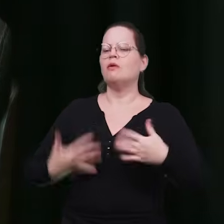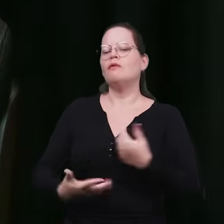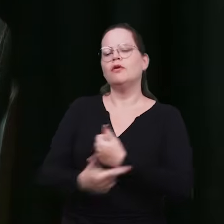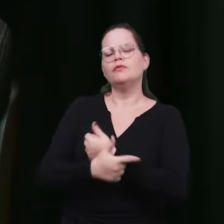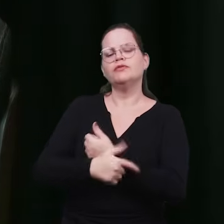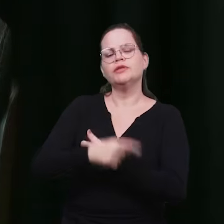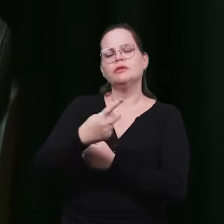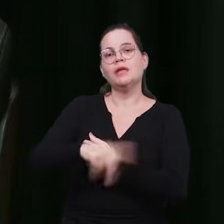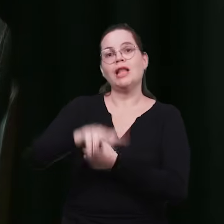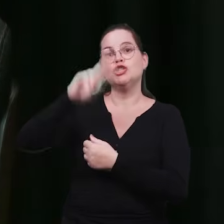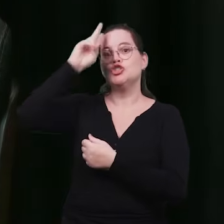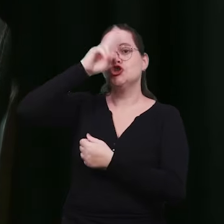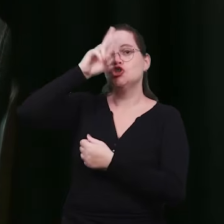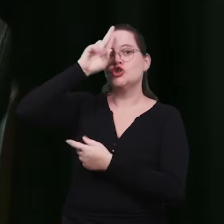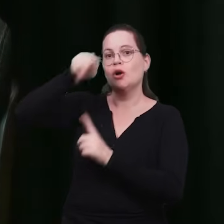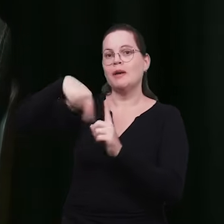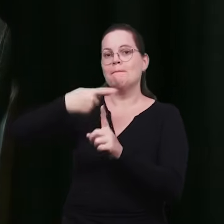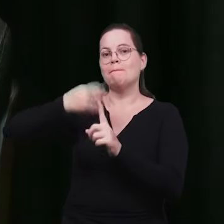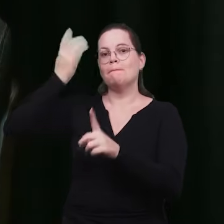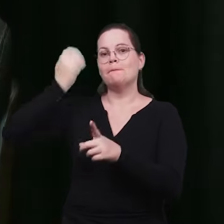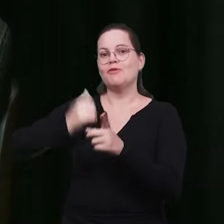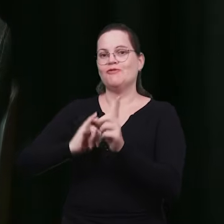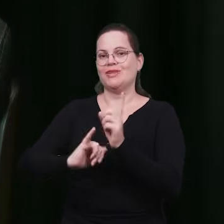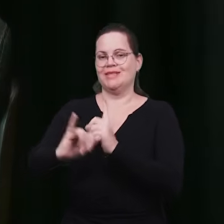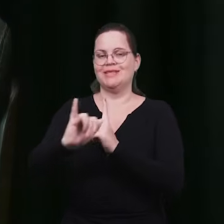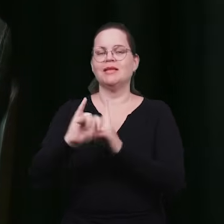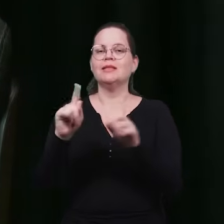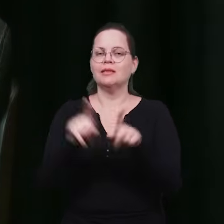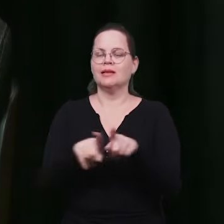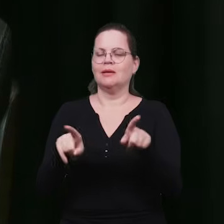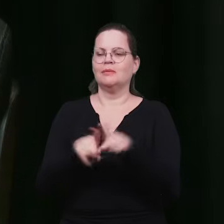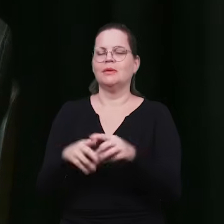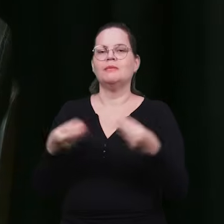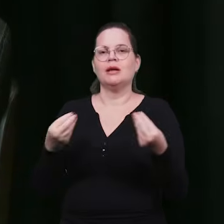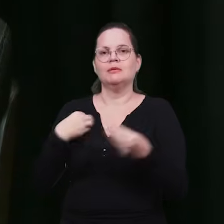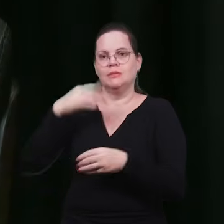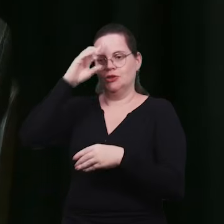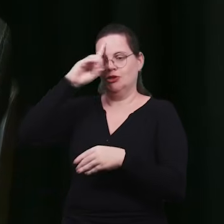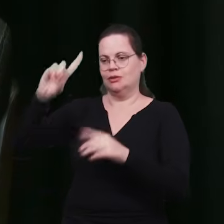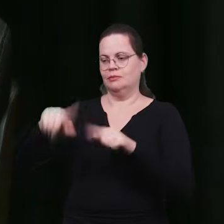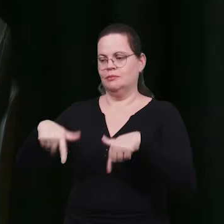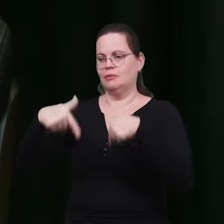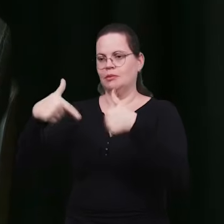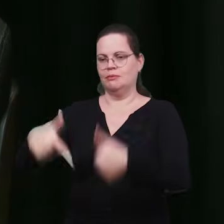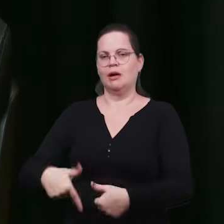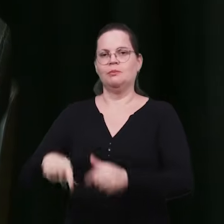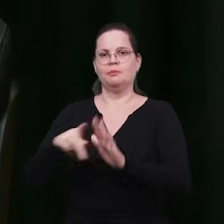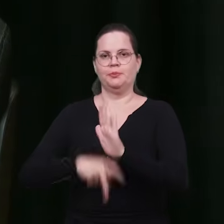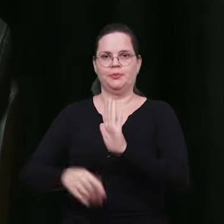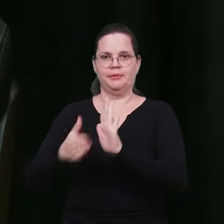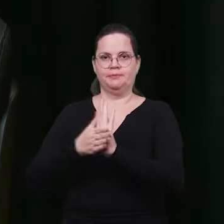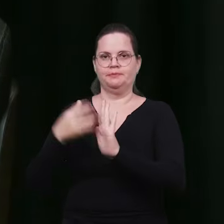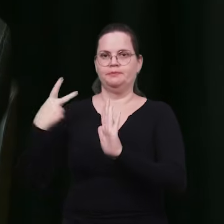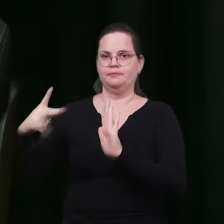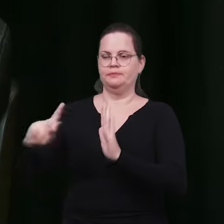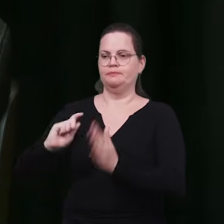dele histórico e profético para que o Senhor pudesse operar